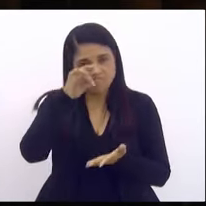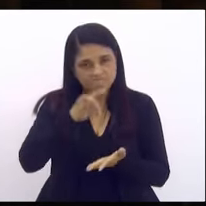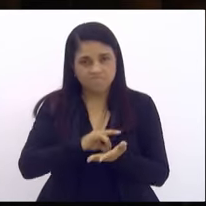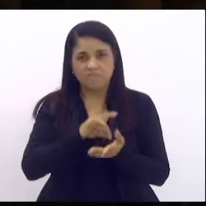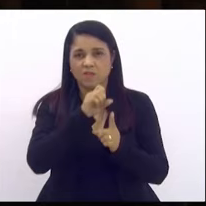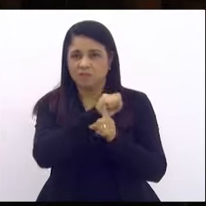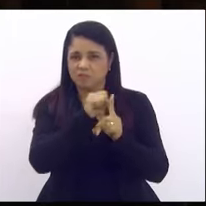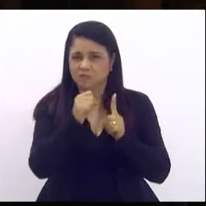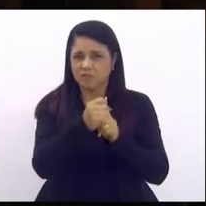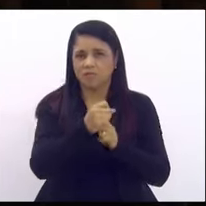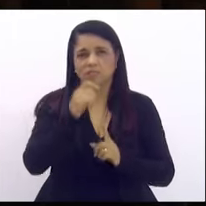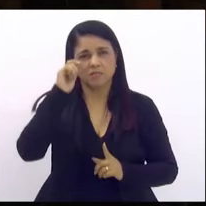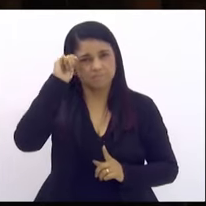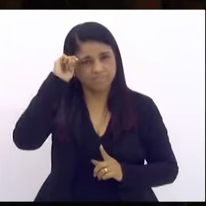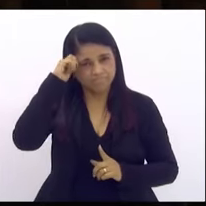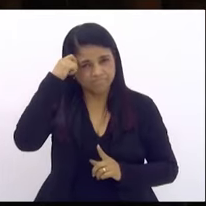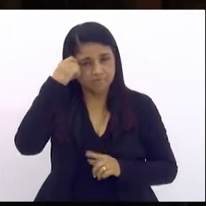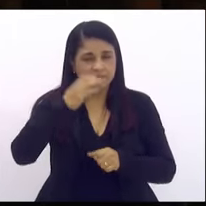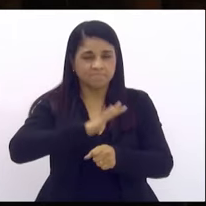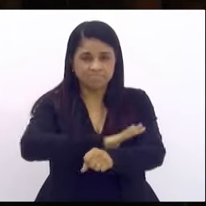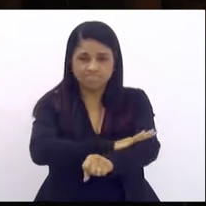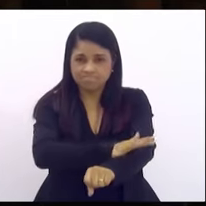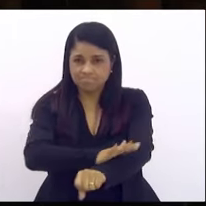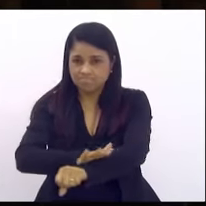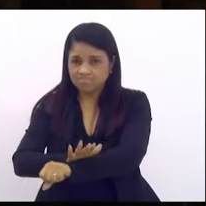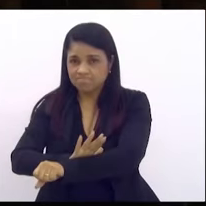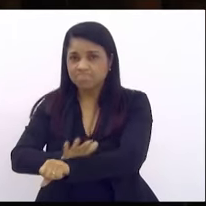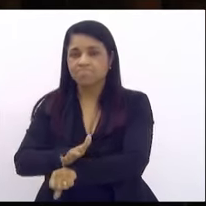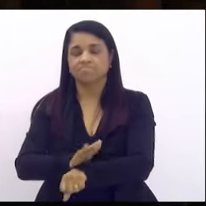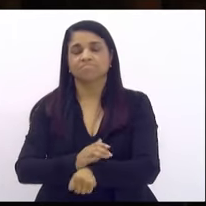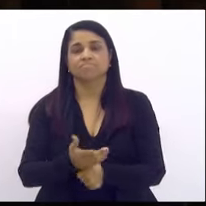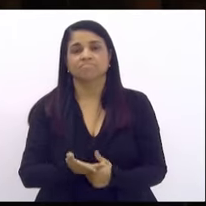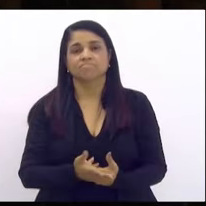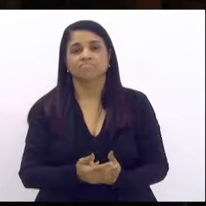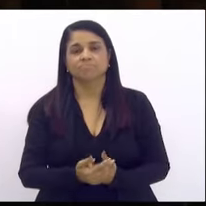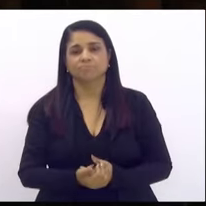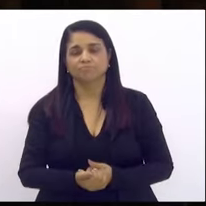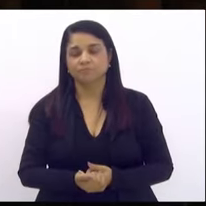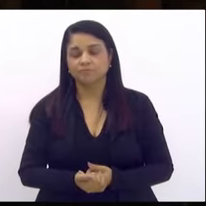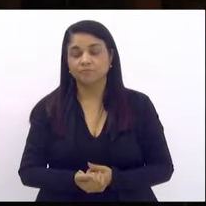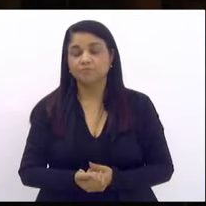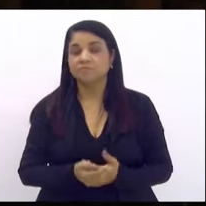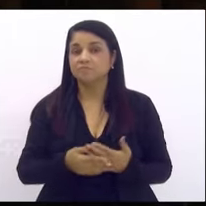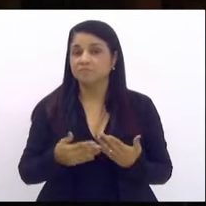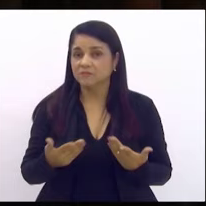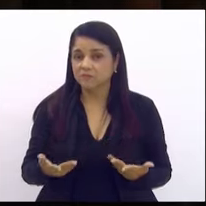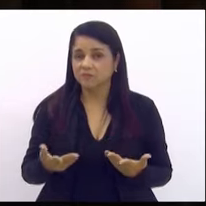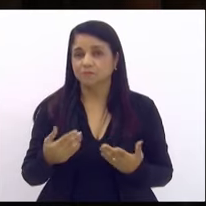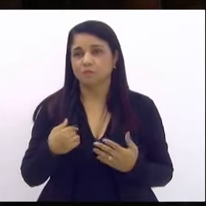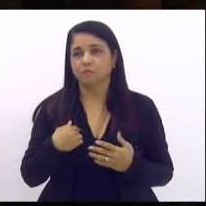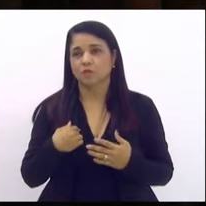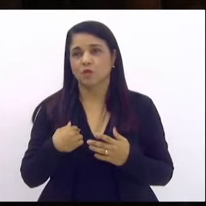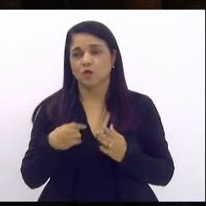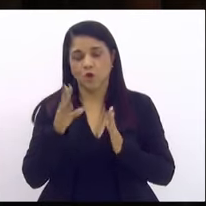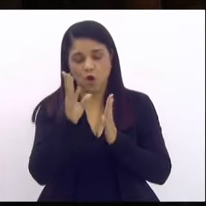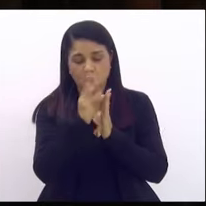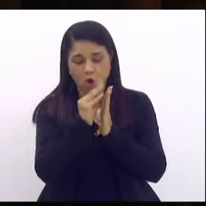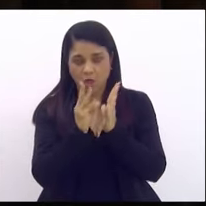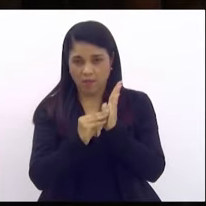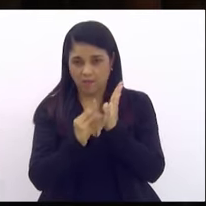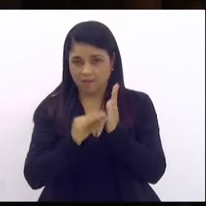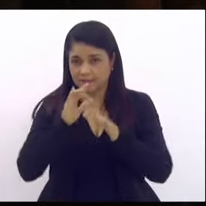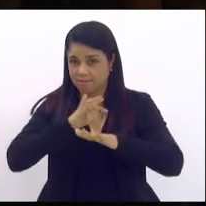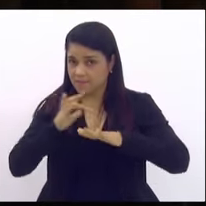racista e é o reflexo disso mas evidentemente coloquei na minha minhas redes sociais